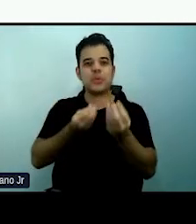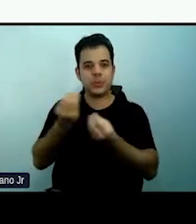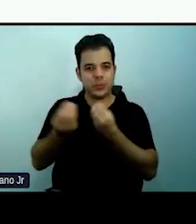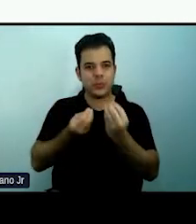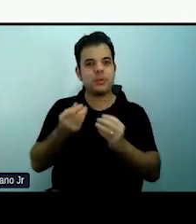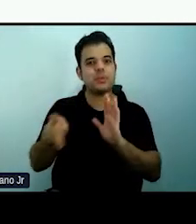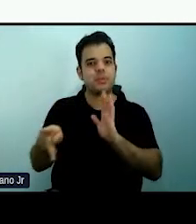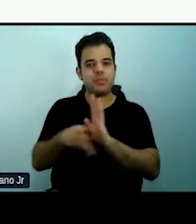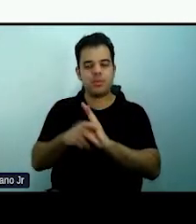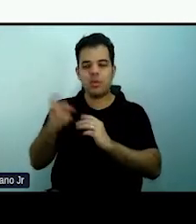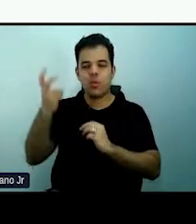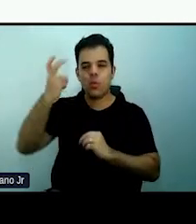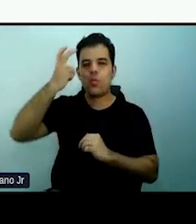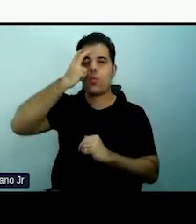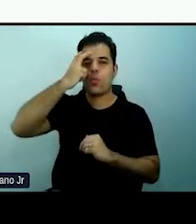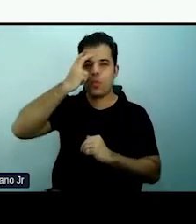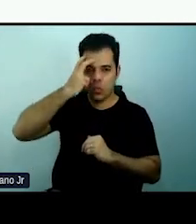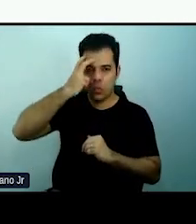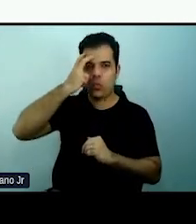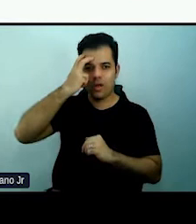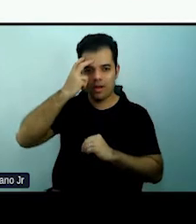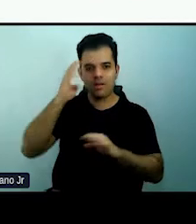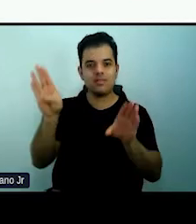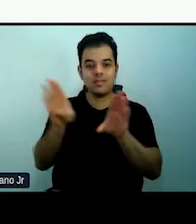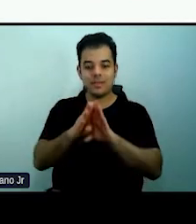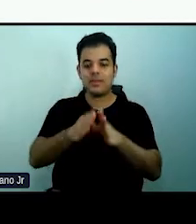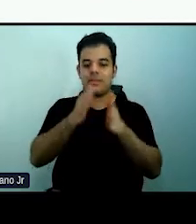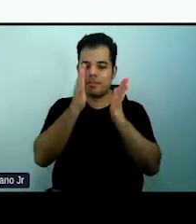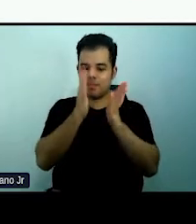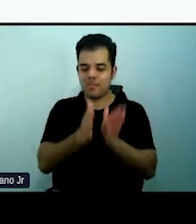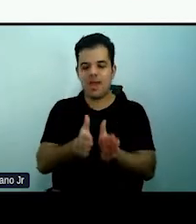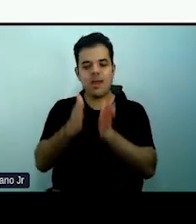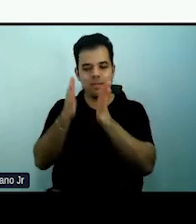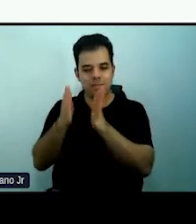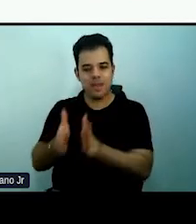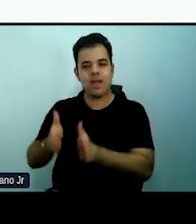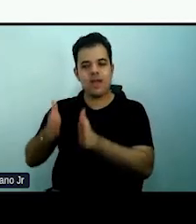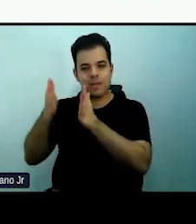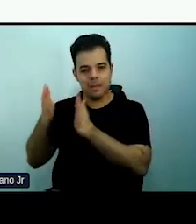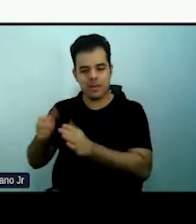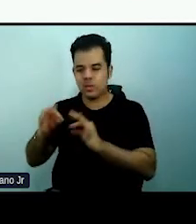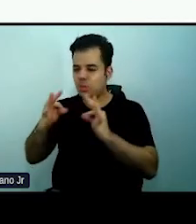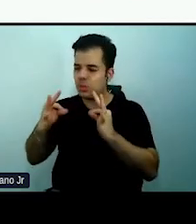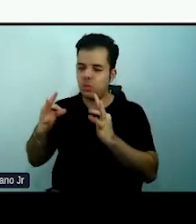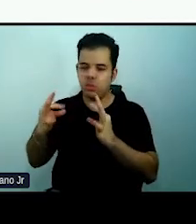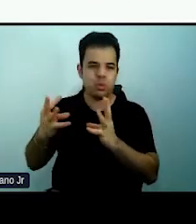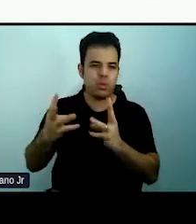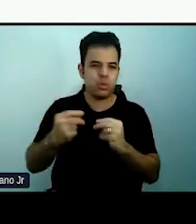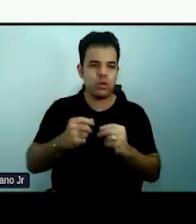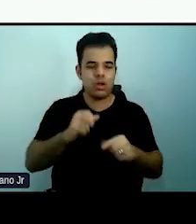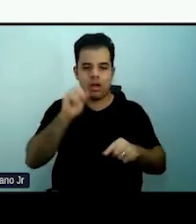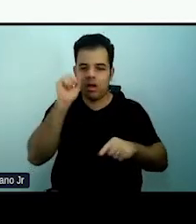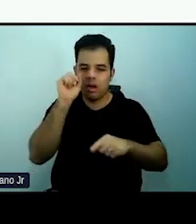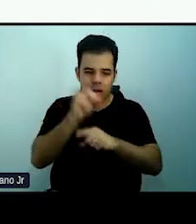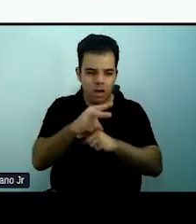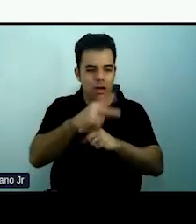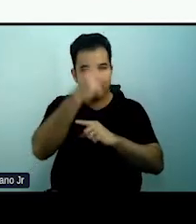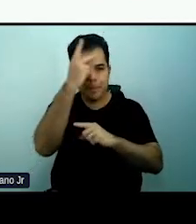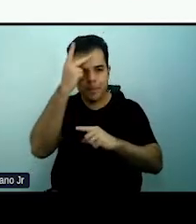né, culturalmente e o processo, todos os processos envolvendo desde a